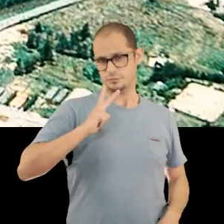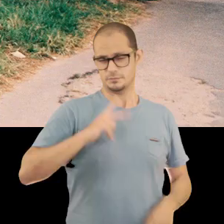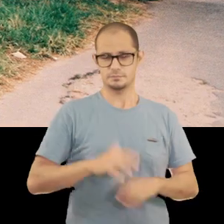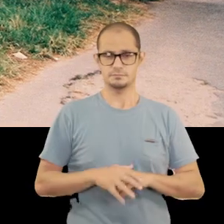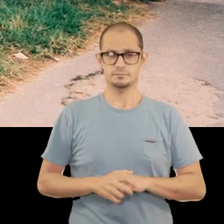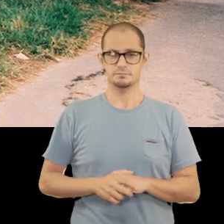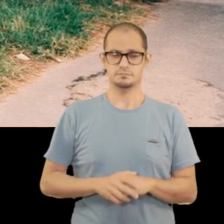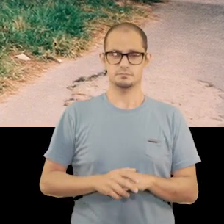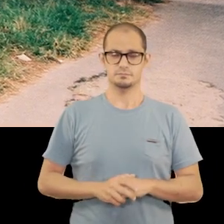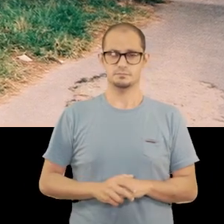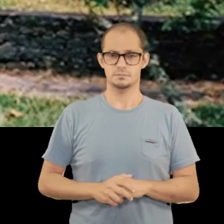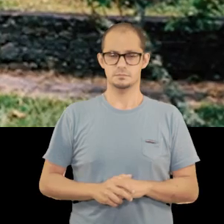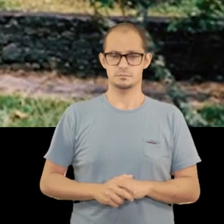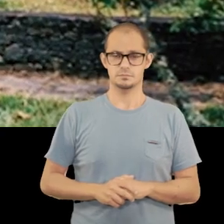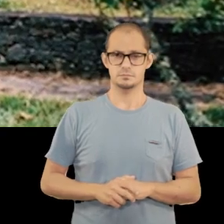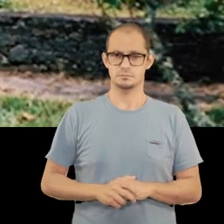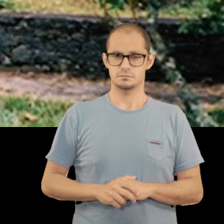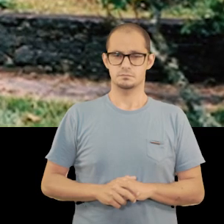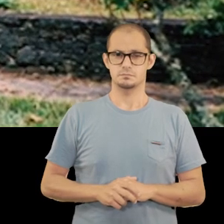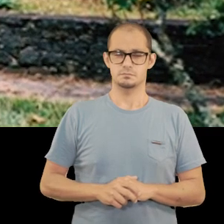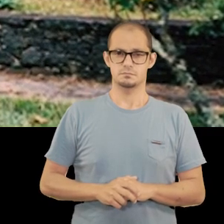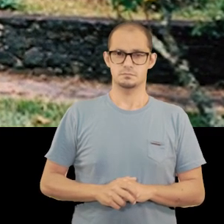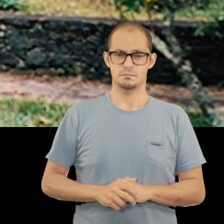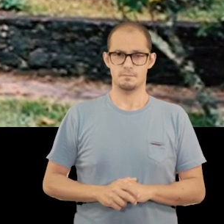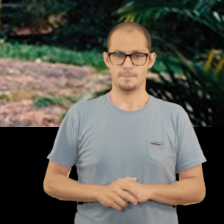né? Propriedade particular.